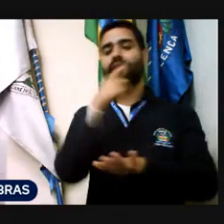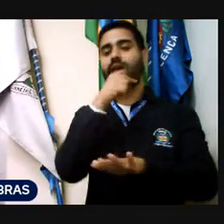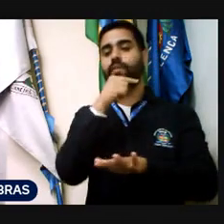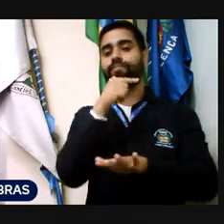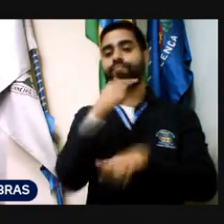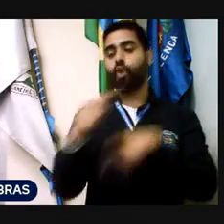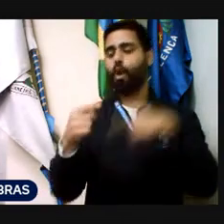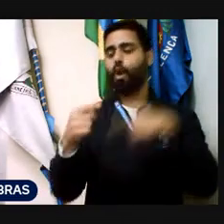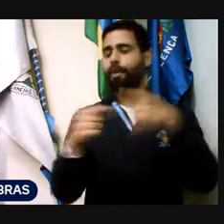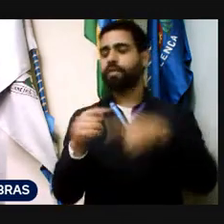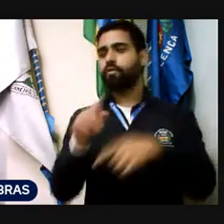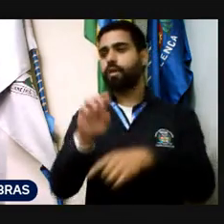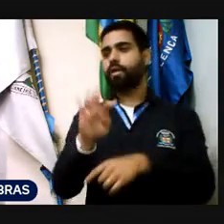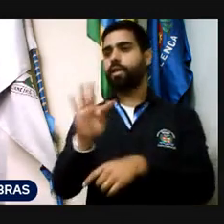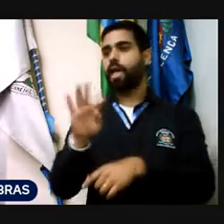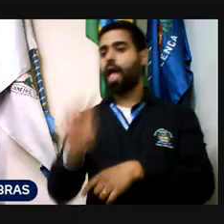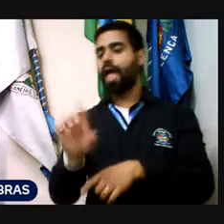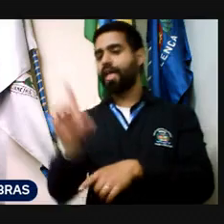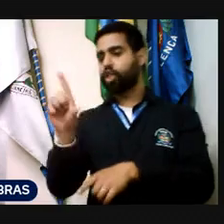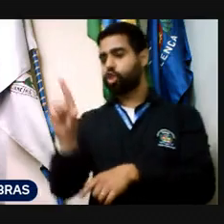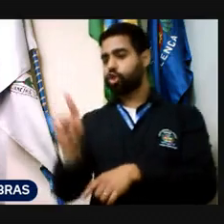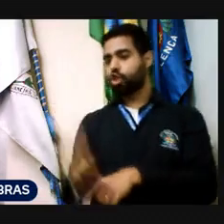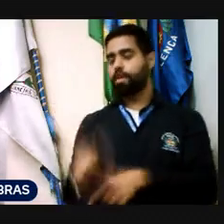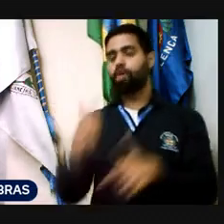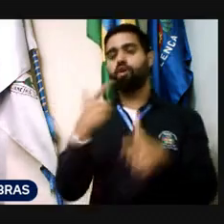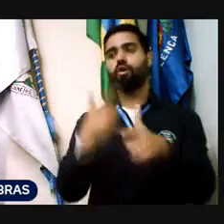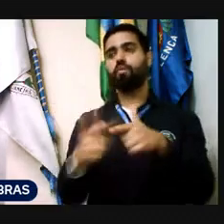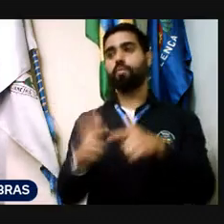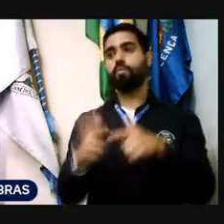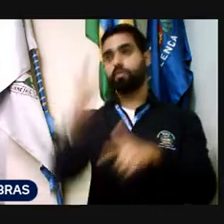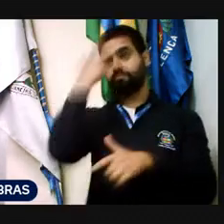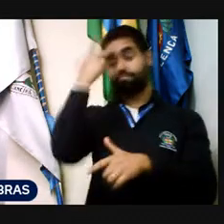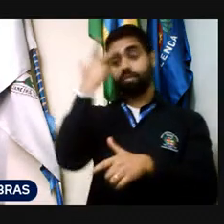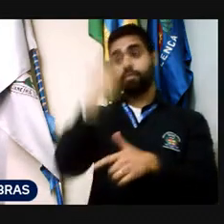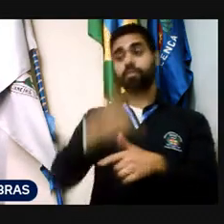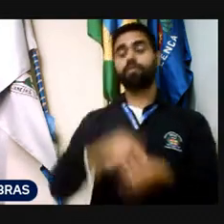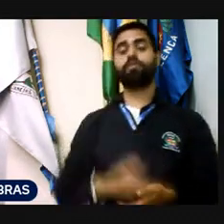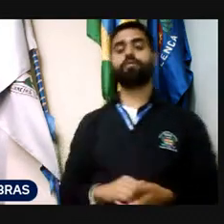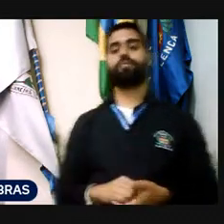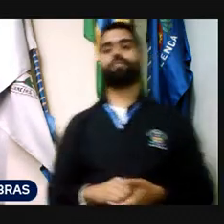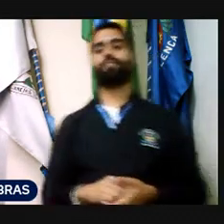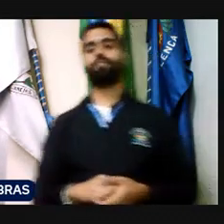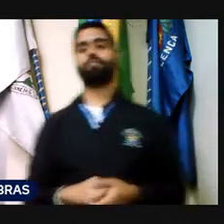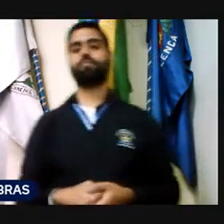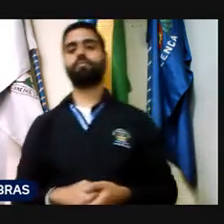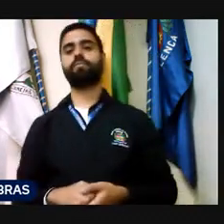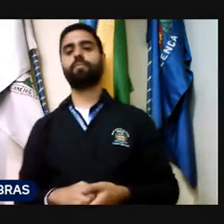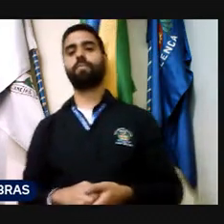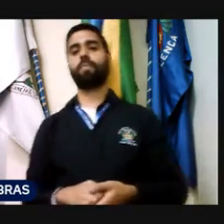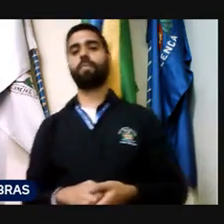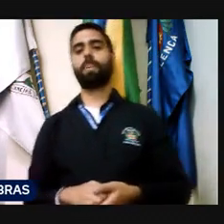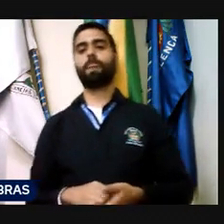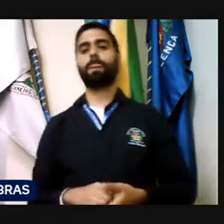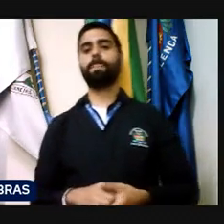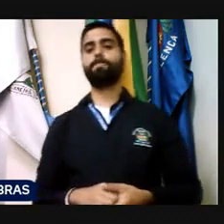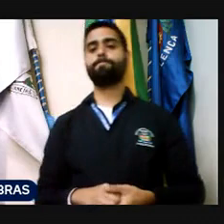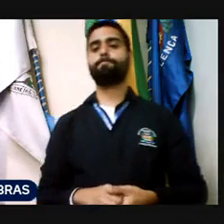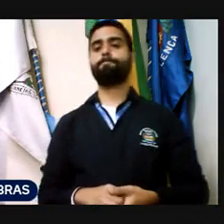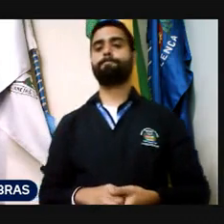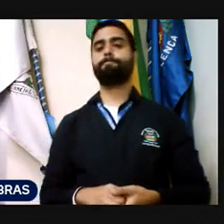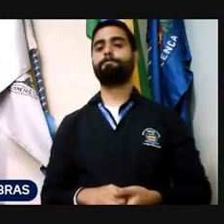dos ETEs é reduzir a carga poluidora de modo que elas possam ser dispostas adequadamente, sem causar prejuízos ao meio